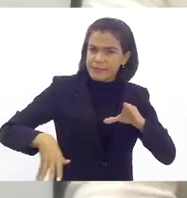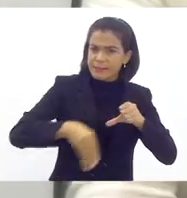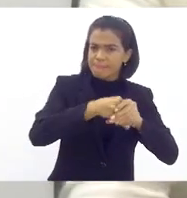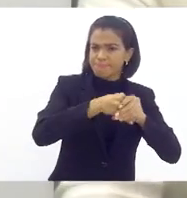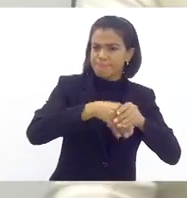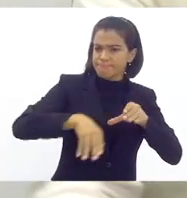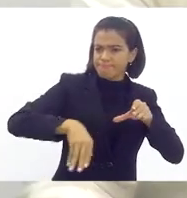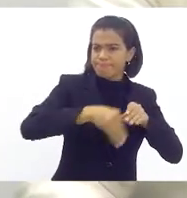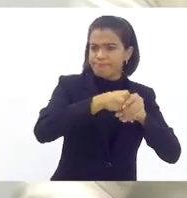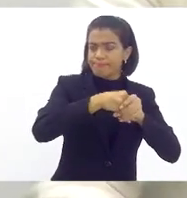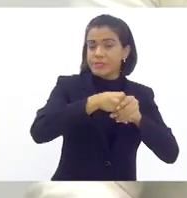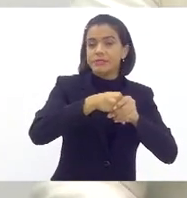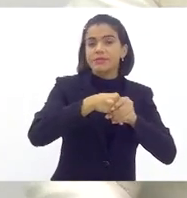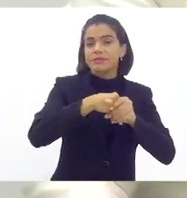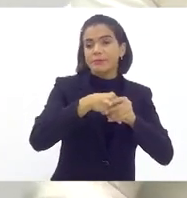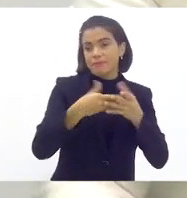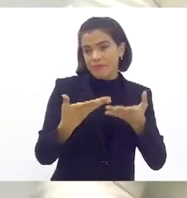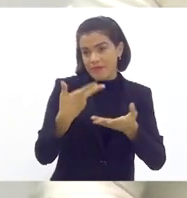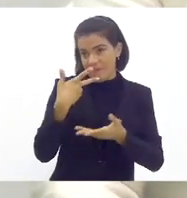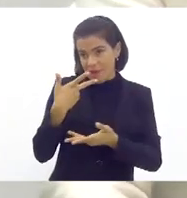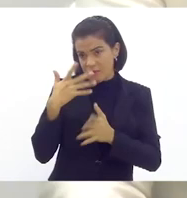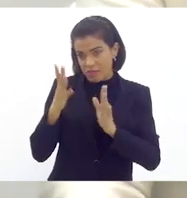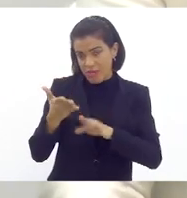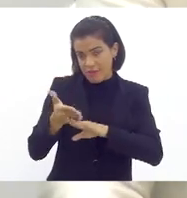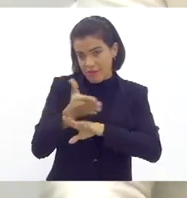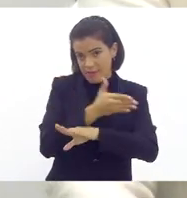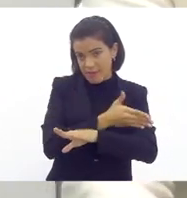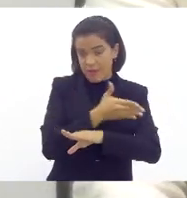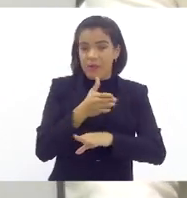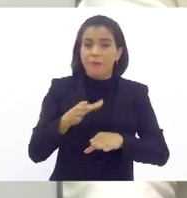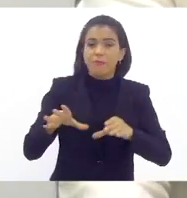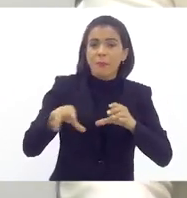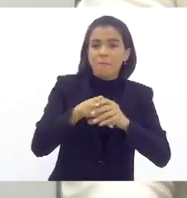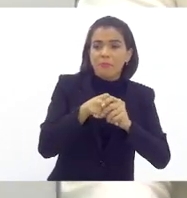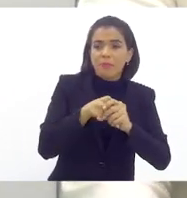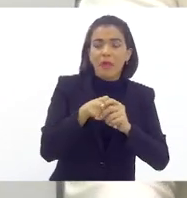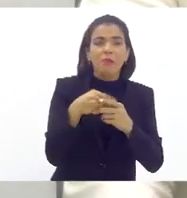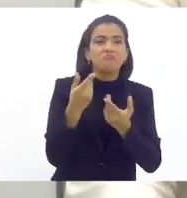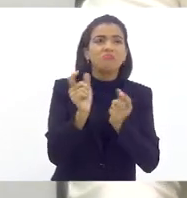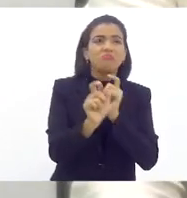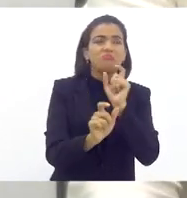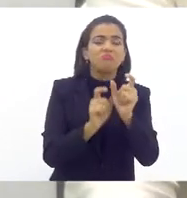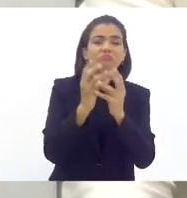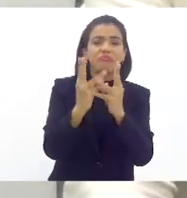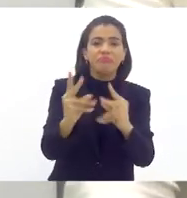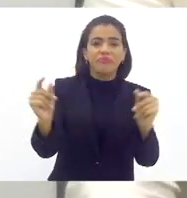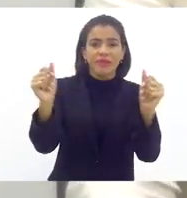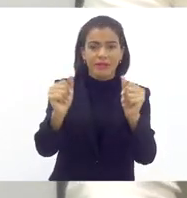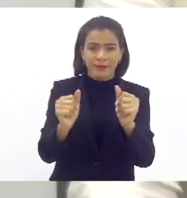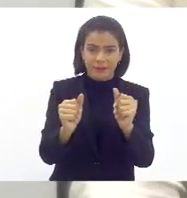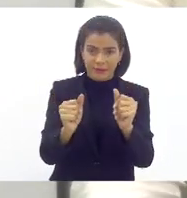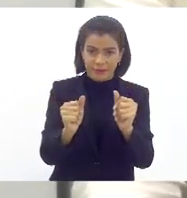sua, não apenas sendo, como já colocaram aqui anteriormente, letras mortas sem incidência na realidade,